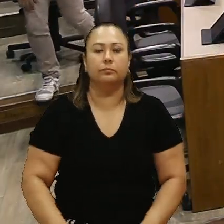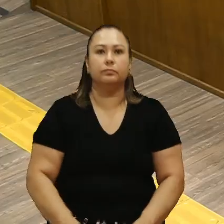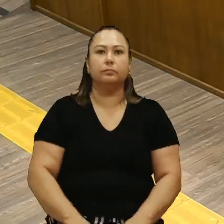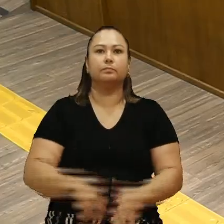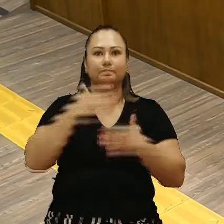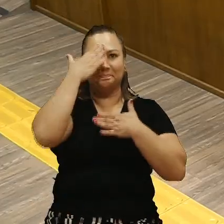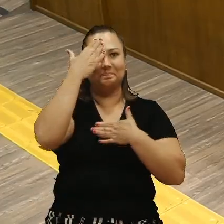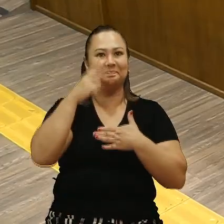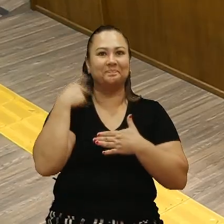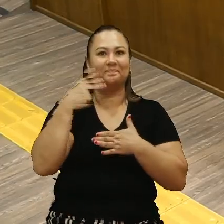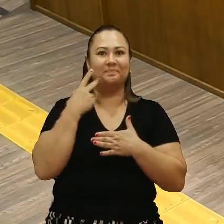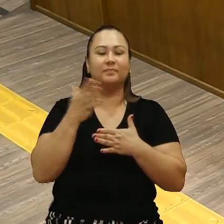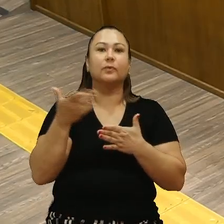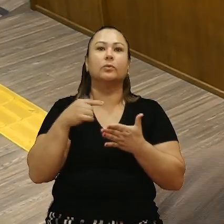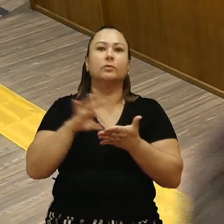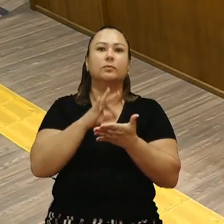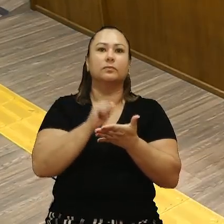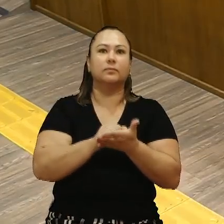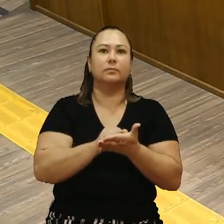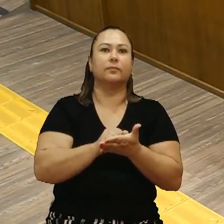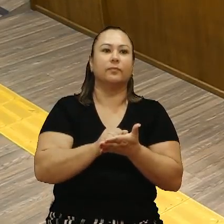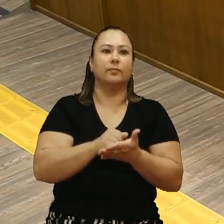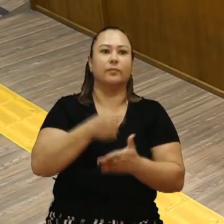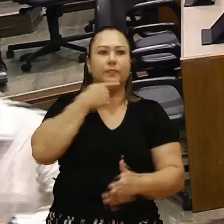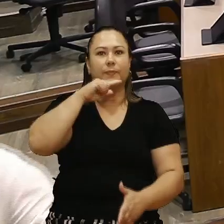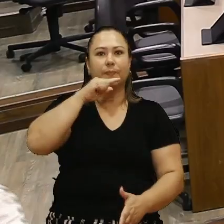Obrigado, vereador. Próximo inscrito, vereador Caleb Garbim.